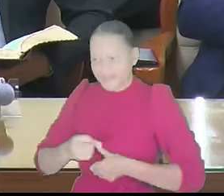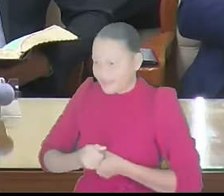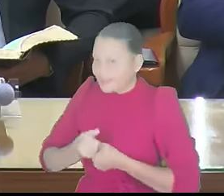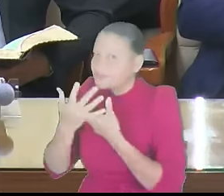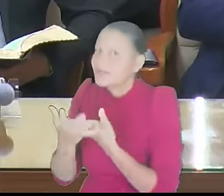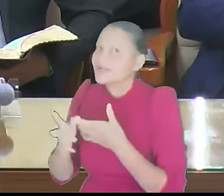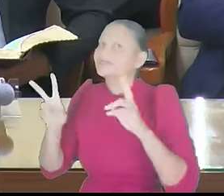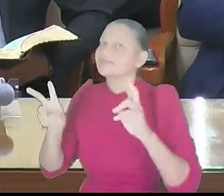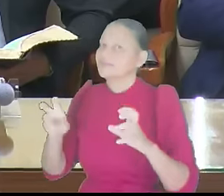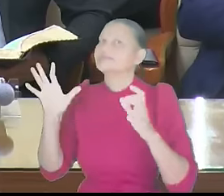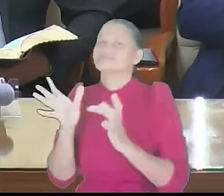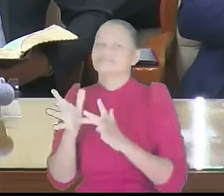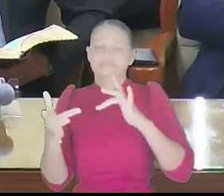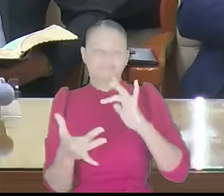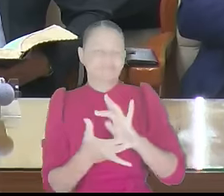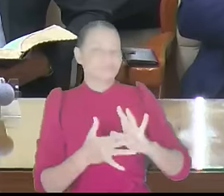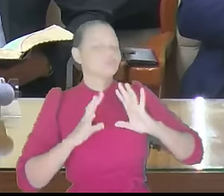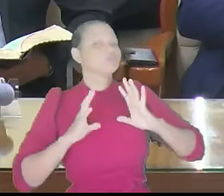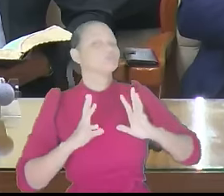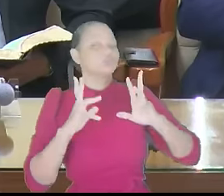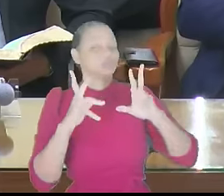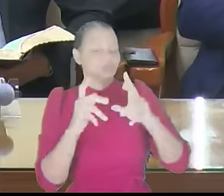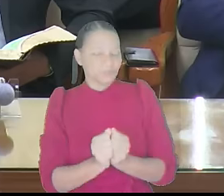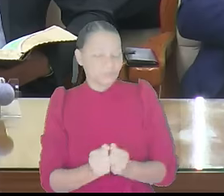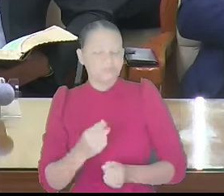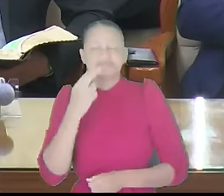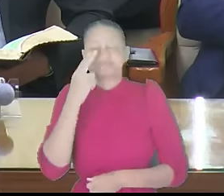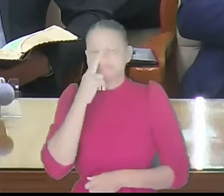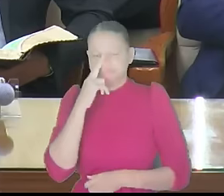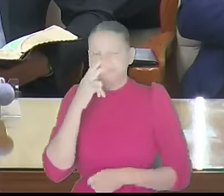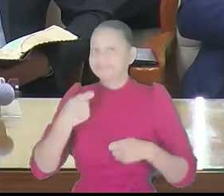Jesus. Todo crente tem que ter.